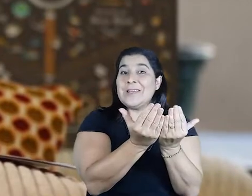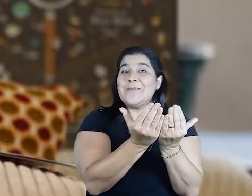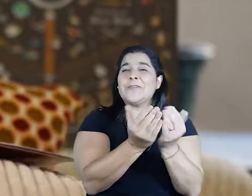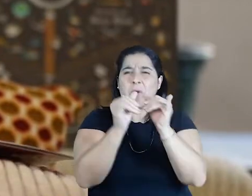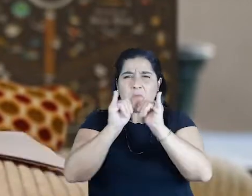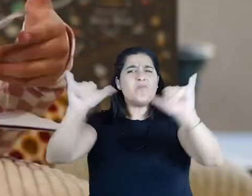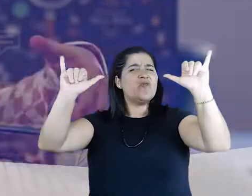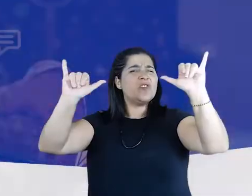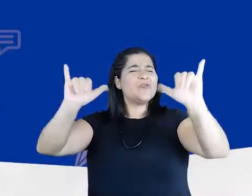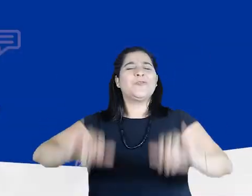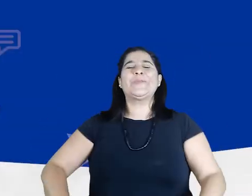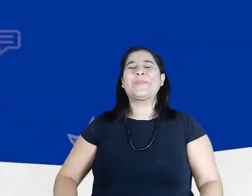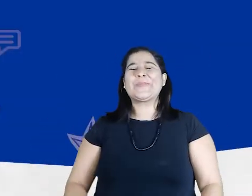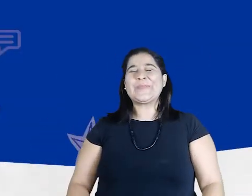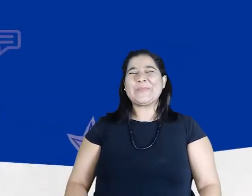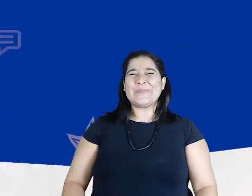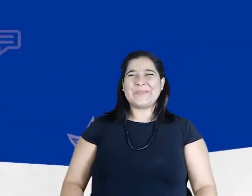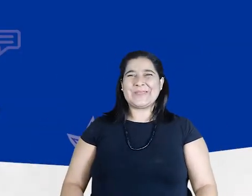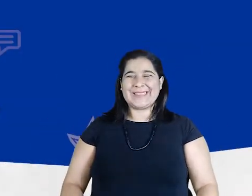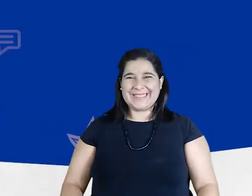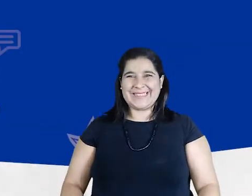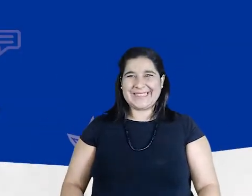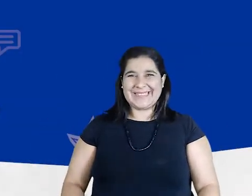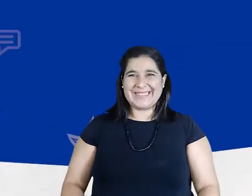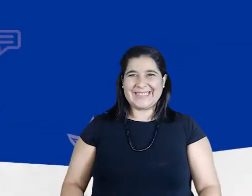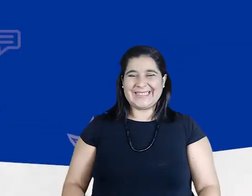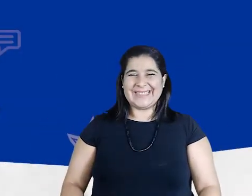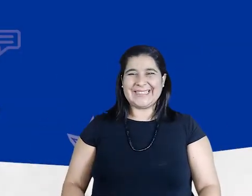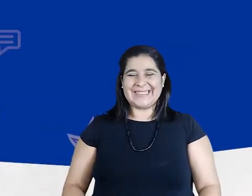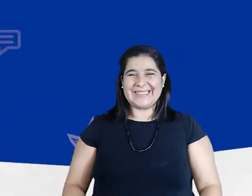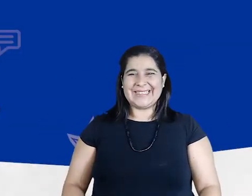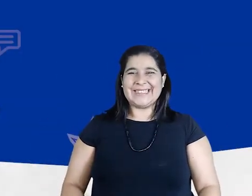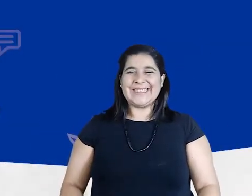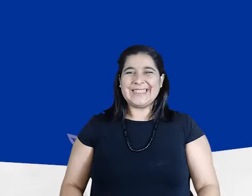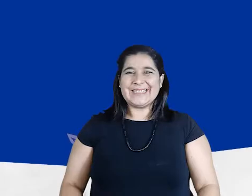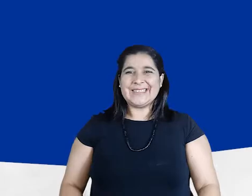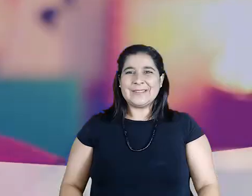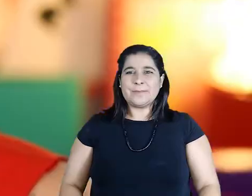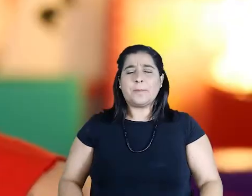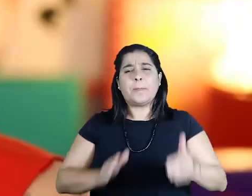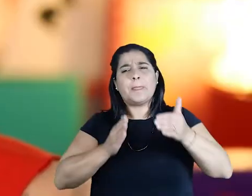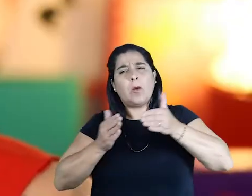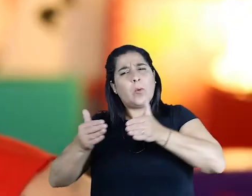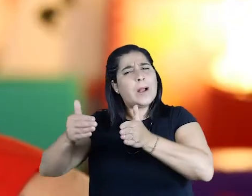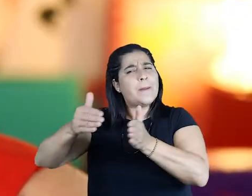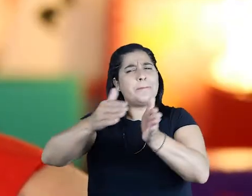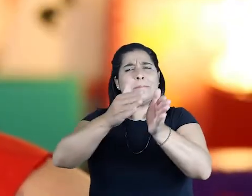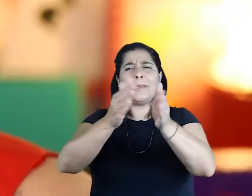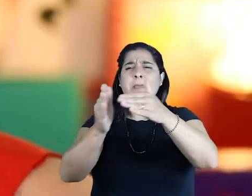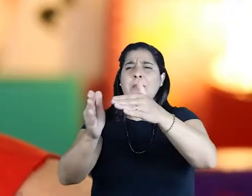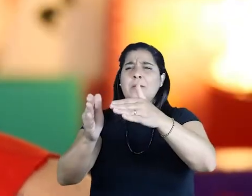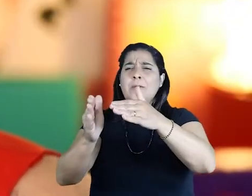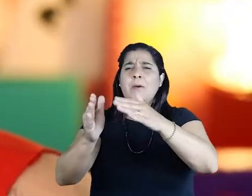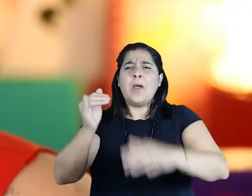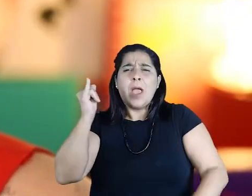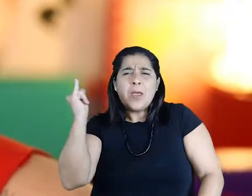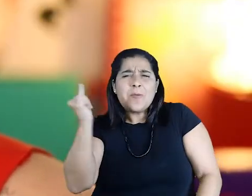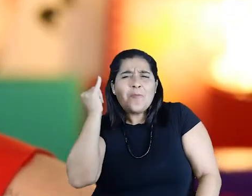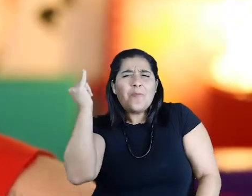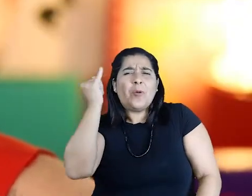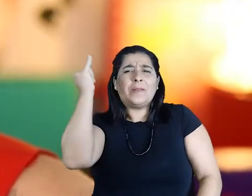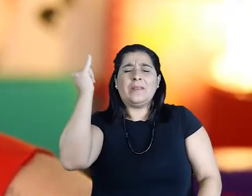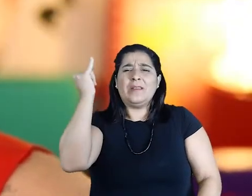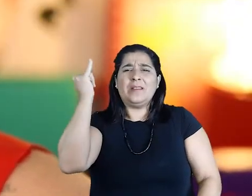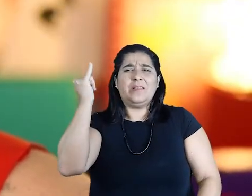tenho dito afinal. O caminho importa mais do que acertar